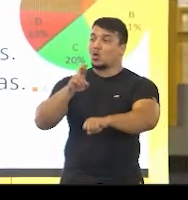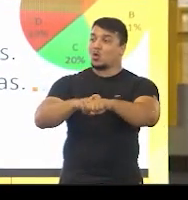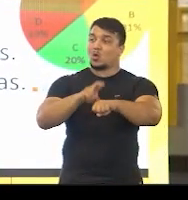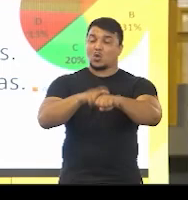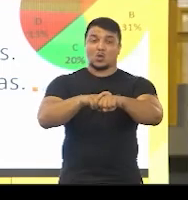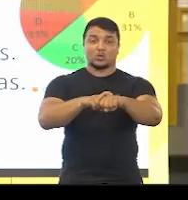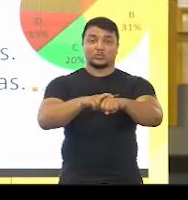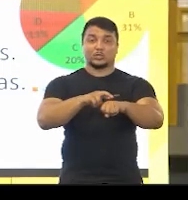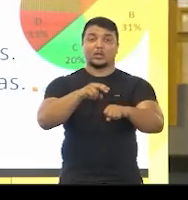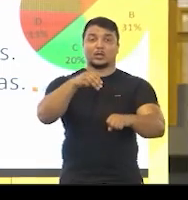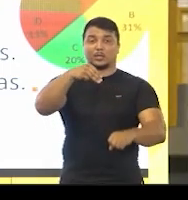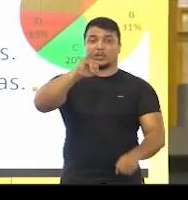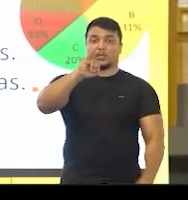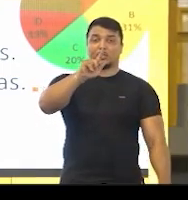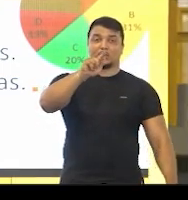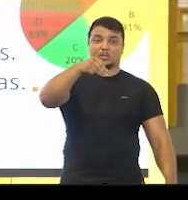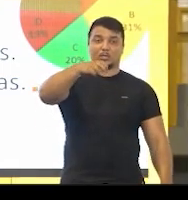rocha